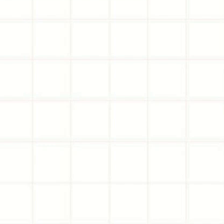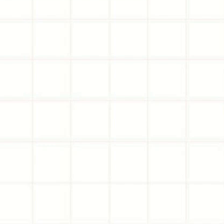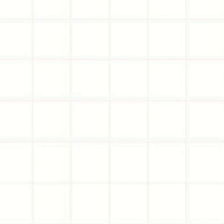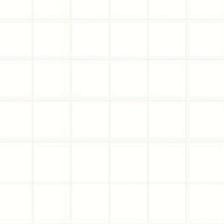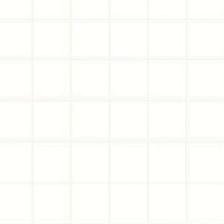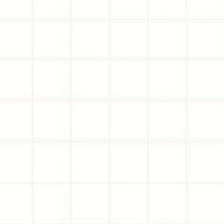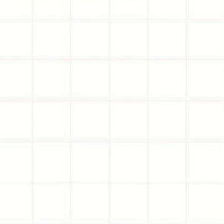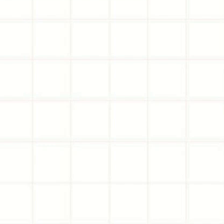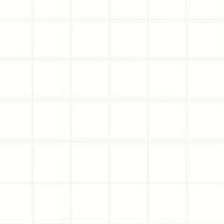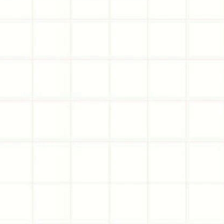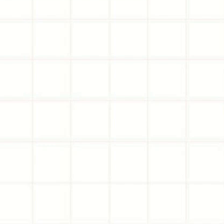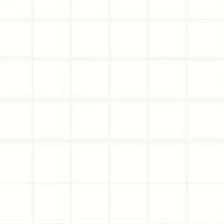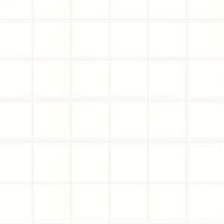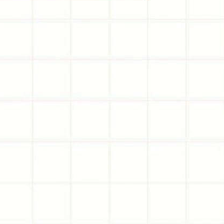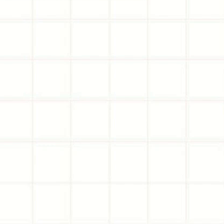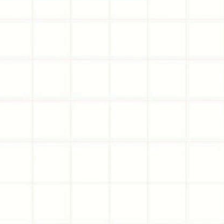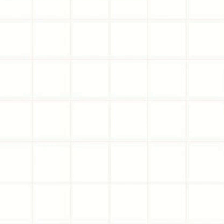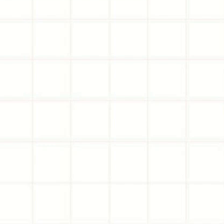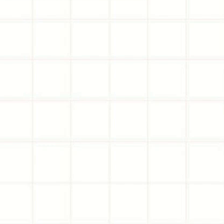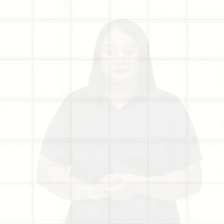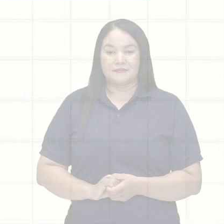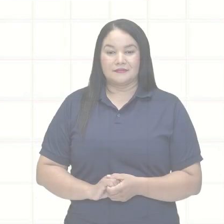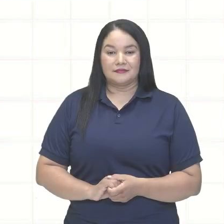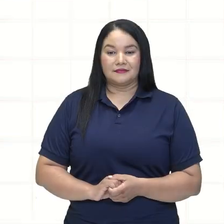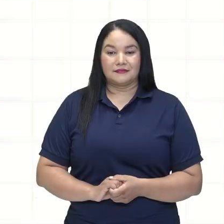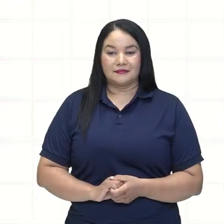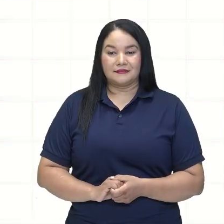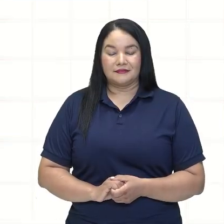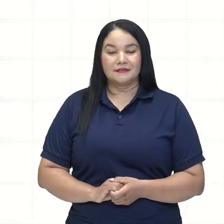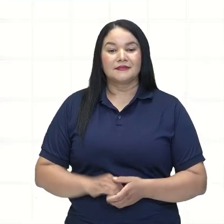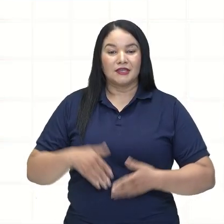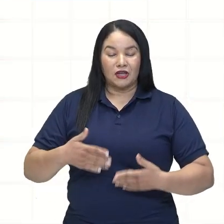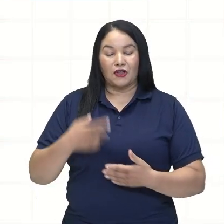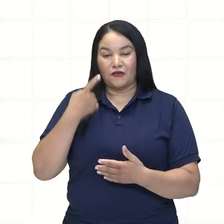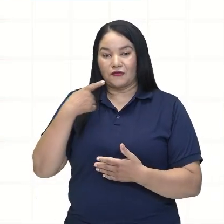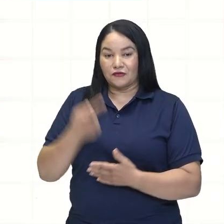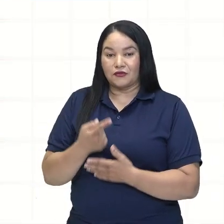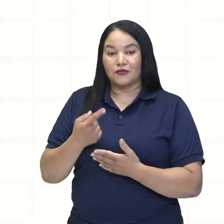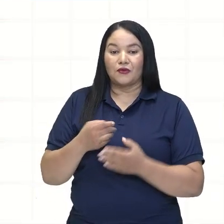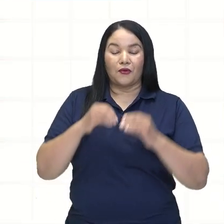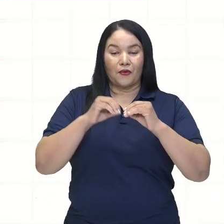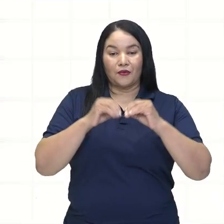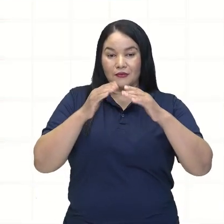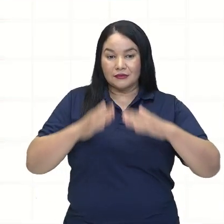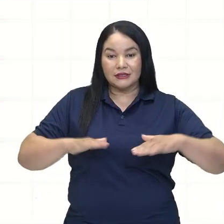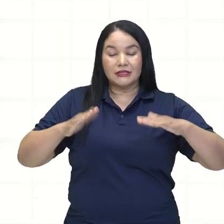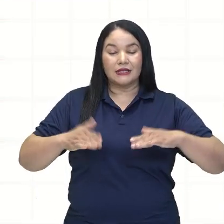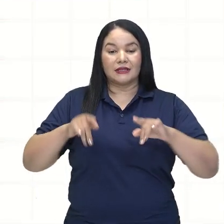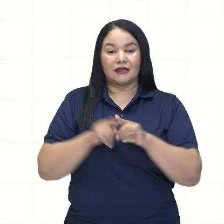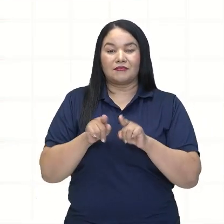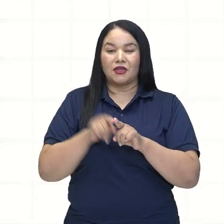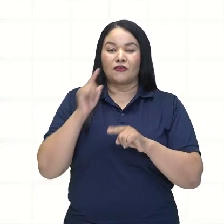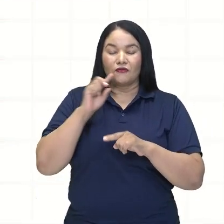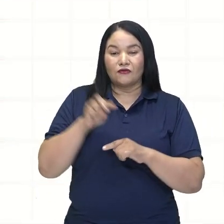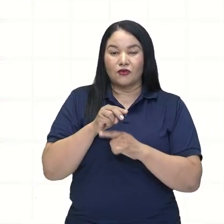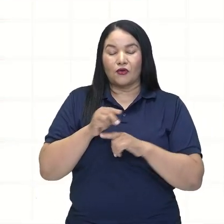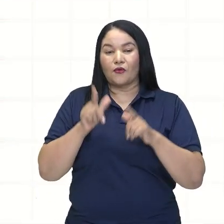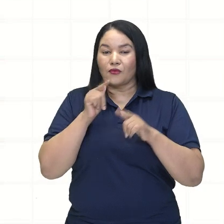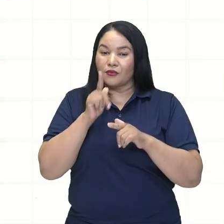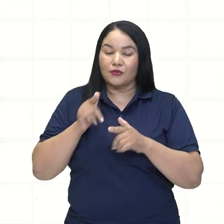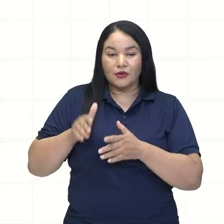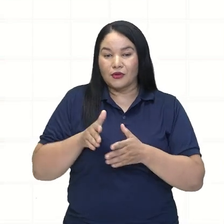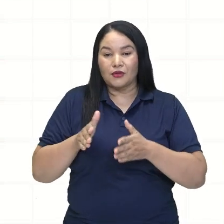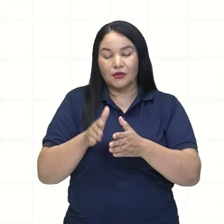diferenças com relação à foz, que vai formar cada uma das bacias hidrográficas presentes aqui no Brasil. Algumas delas, elas